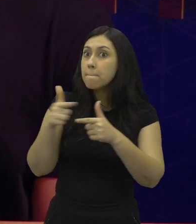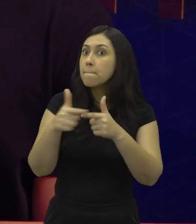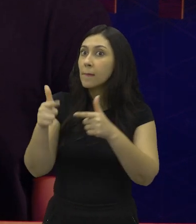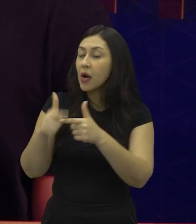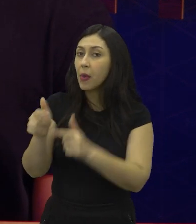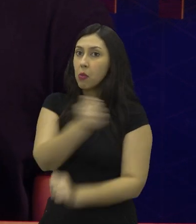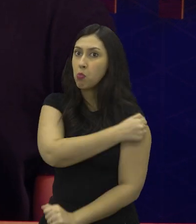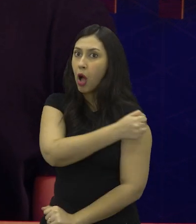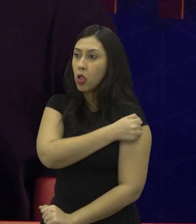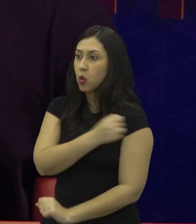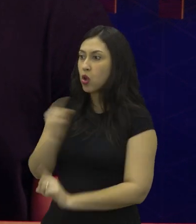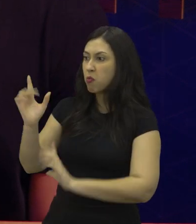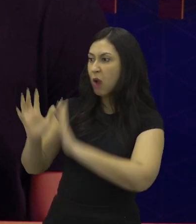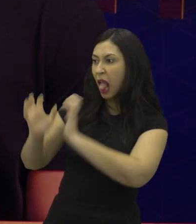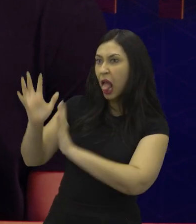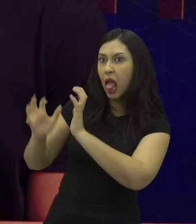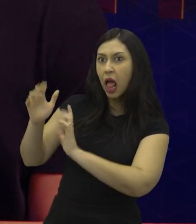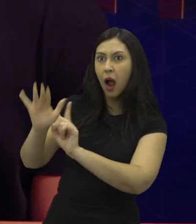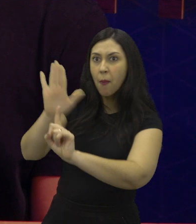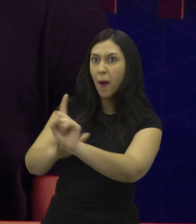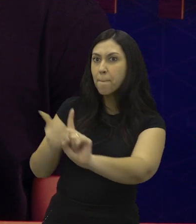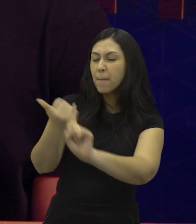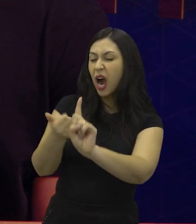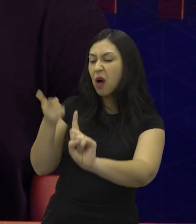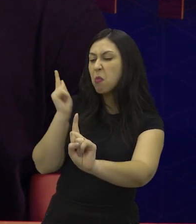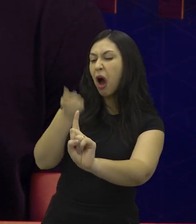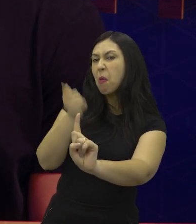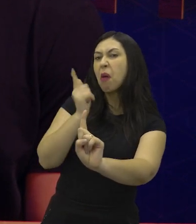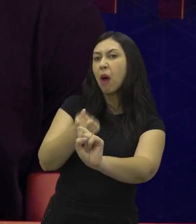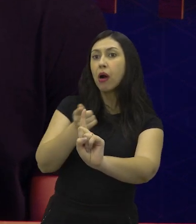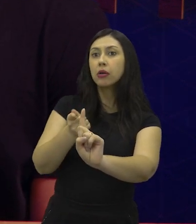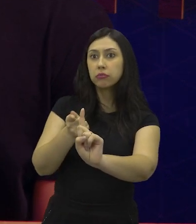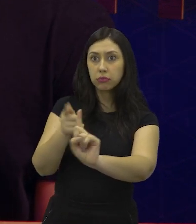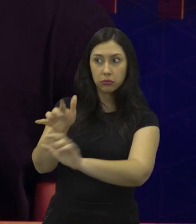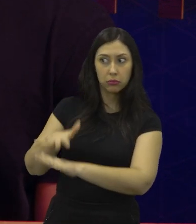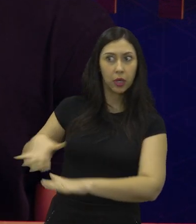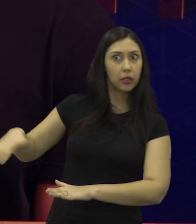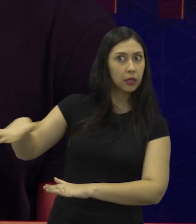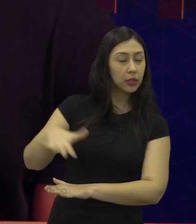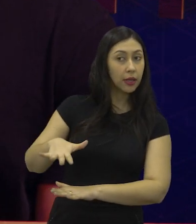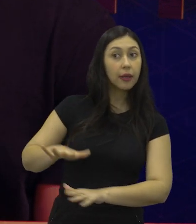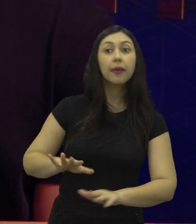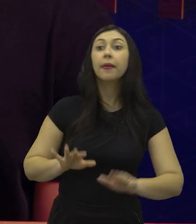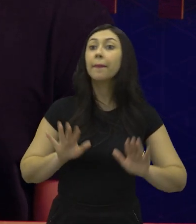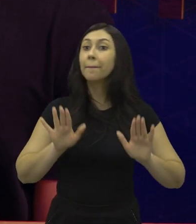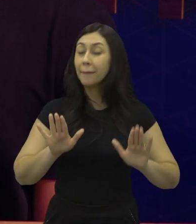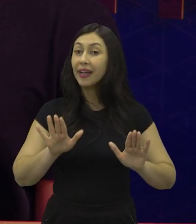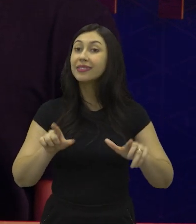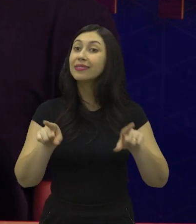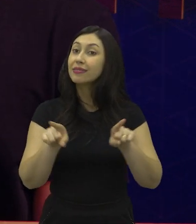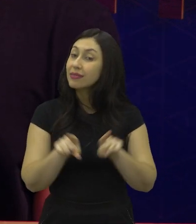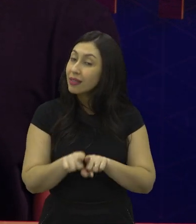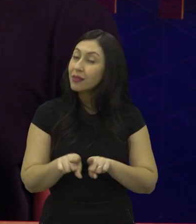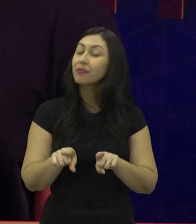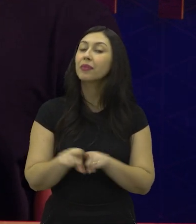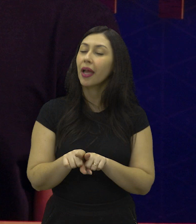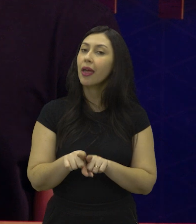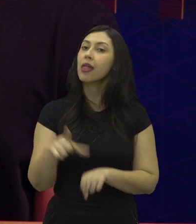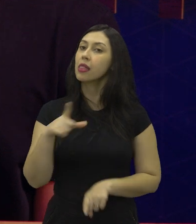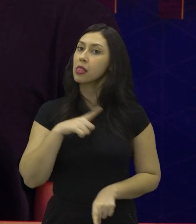intimidação ou bullying entre os alunos. Então, isso aí é entre os alunos. Porém, boa